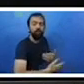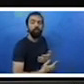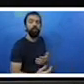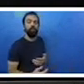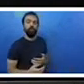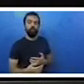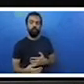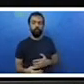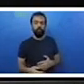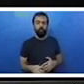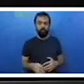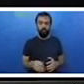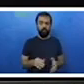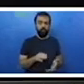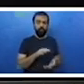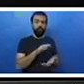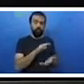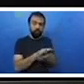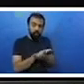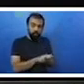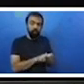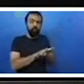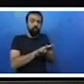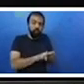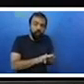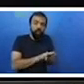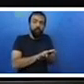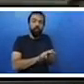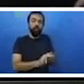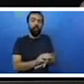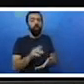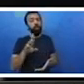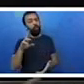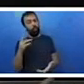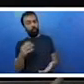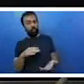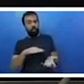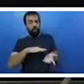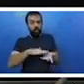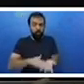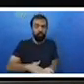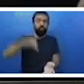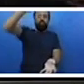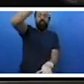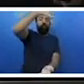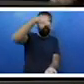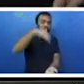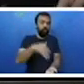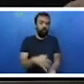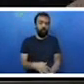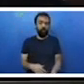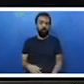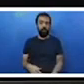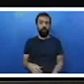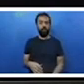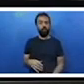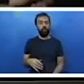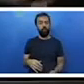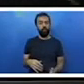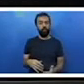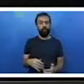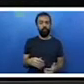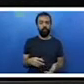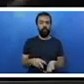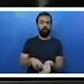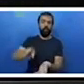solo, ou amortecer ainda a chegada para criar um impulso para a realização de um outro movimento. Então, ao invés dele cair somente no